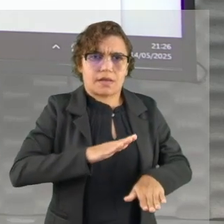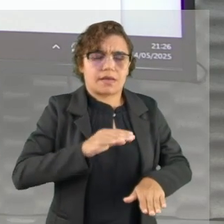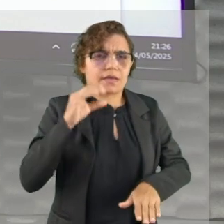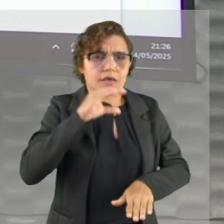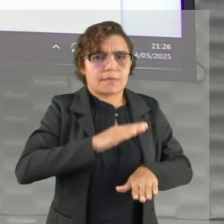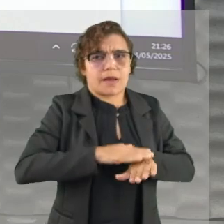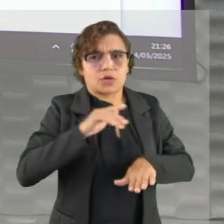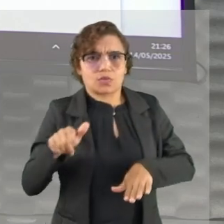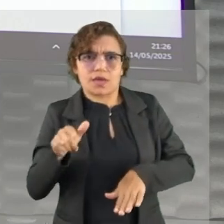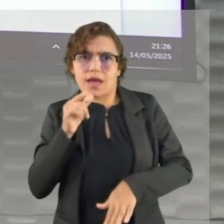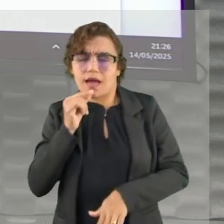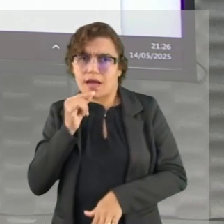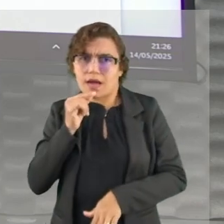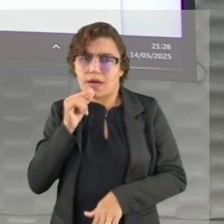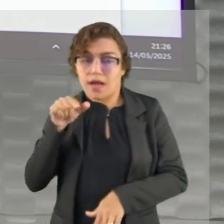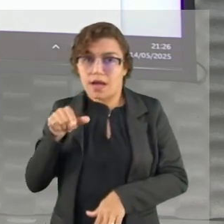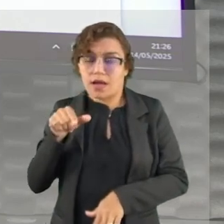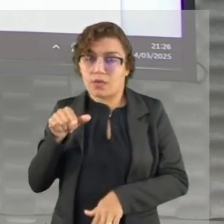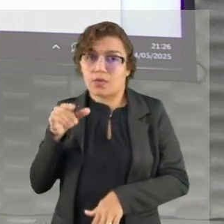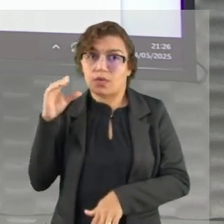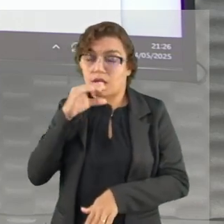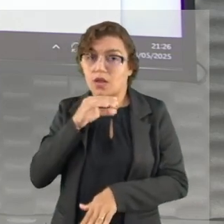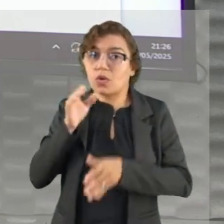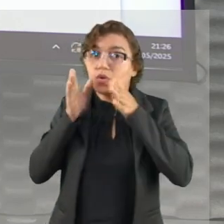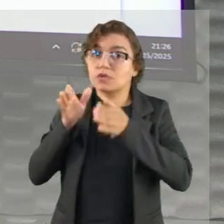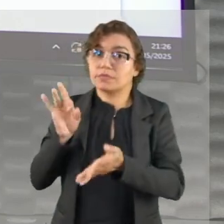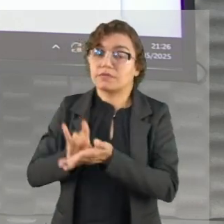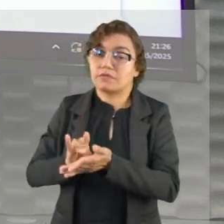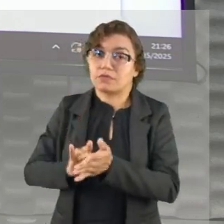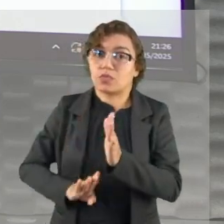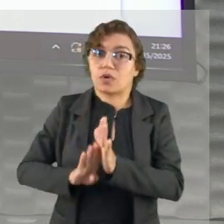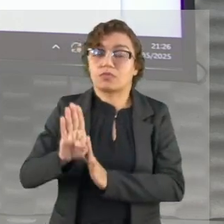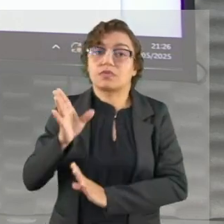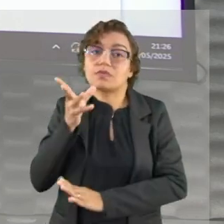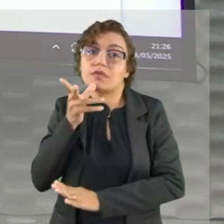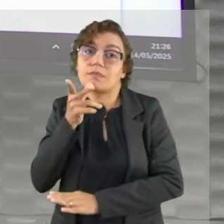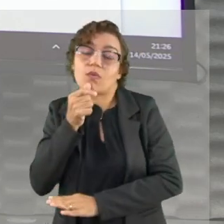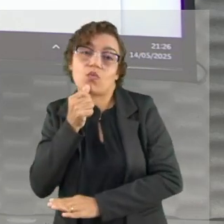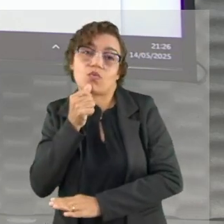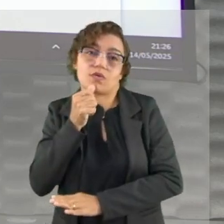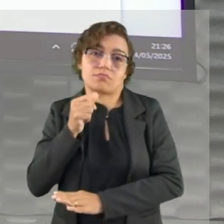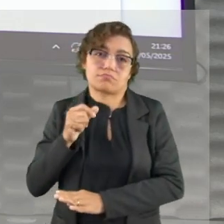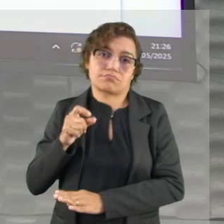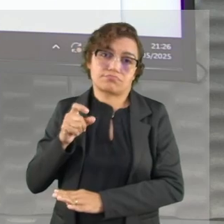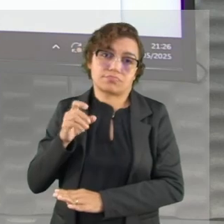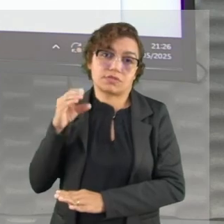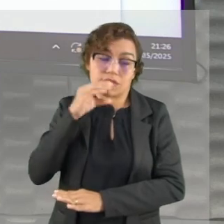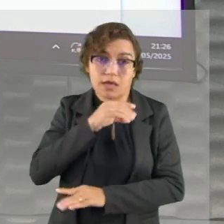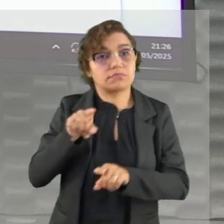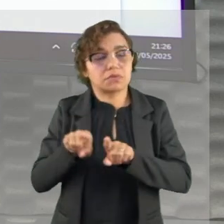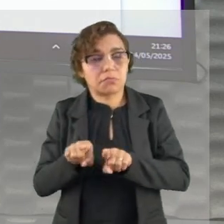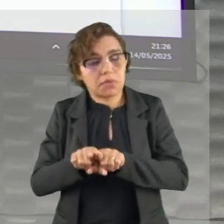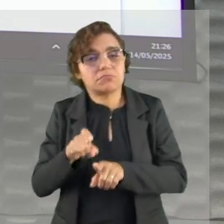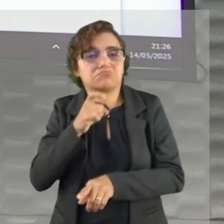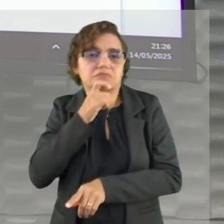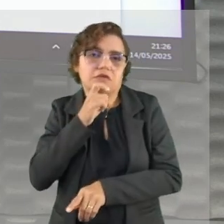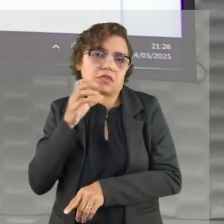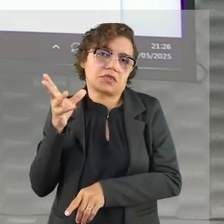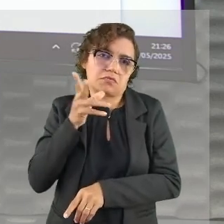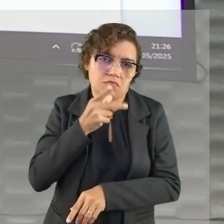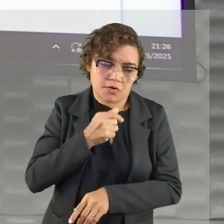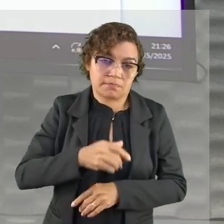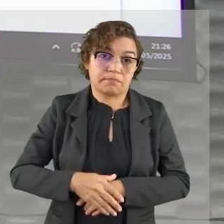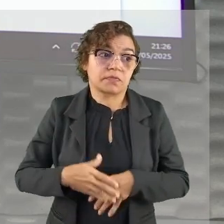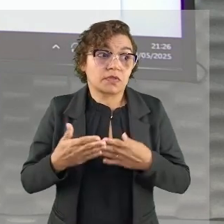água. A água tem um calor específico alto, demora a esquentar e demora a esfriar. Então,